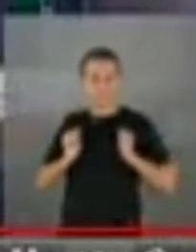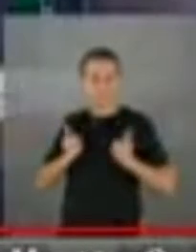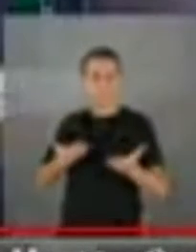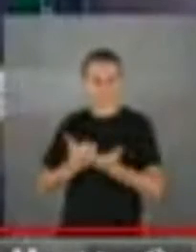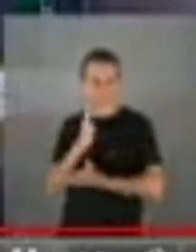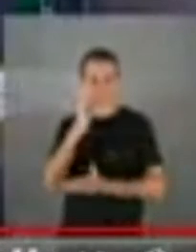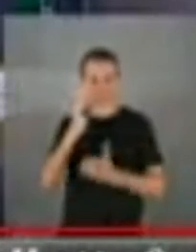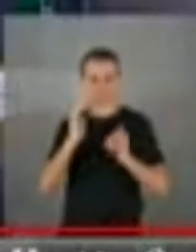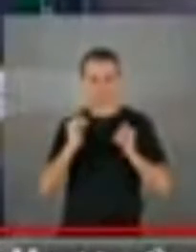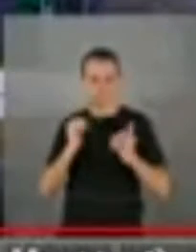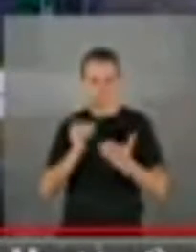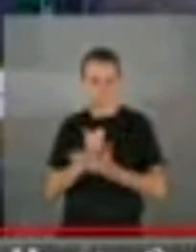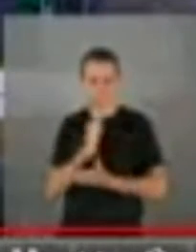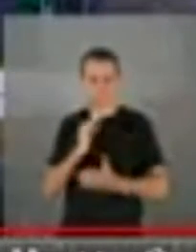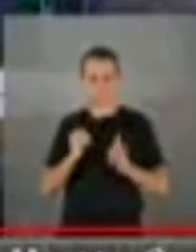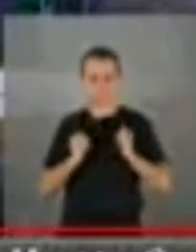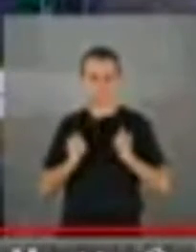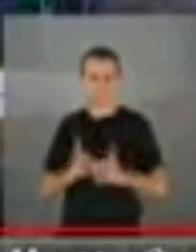Aprovado.